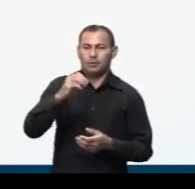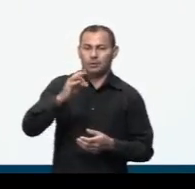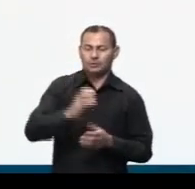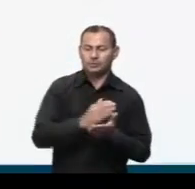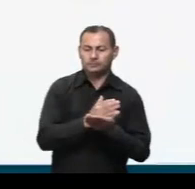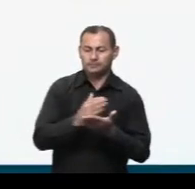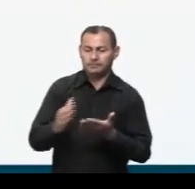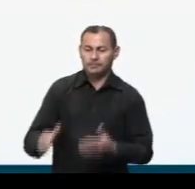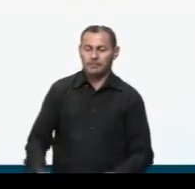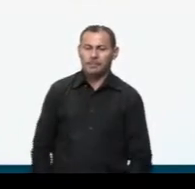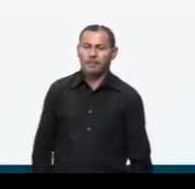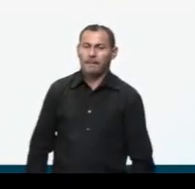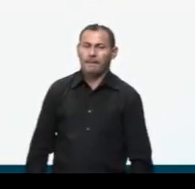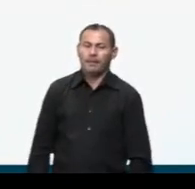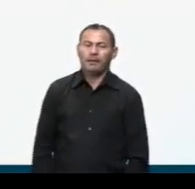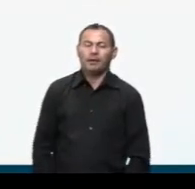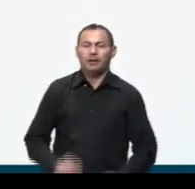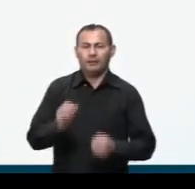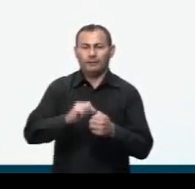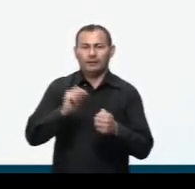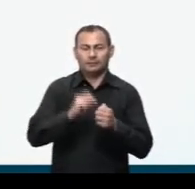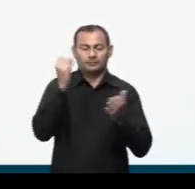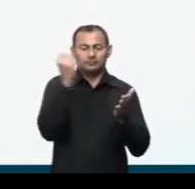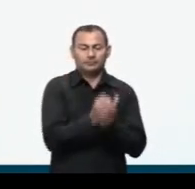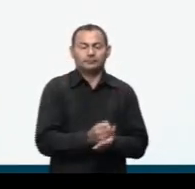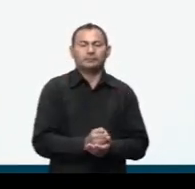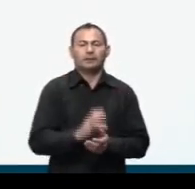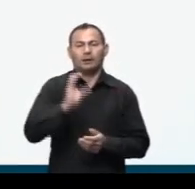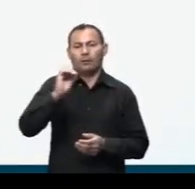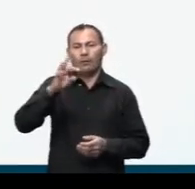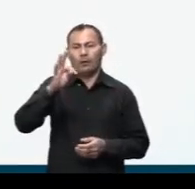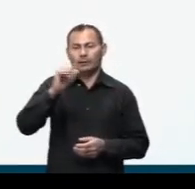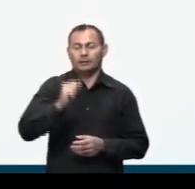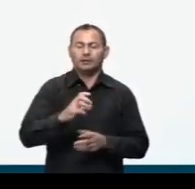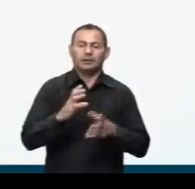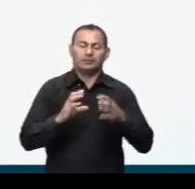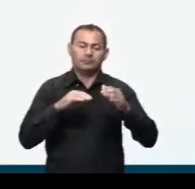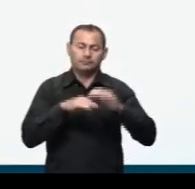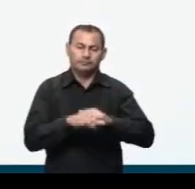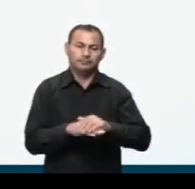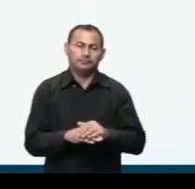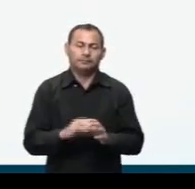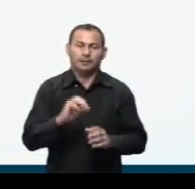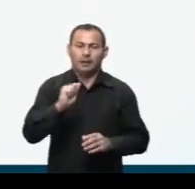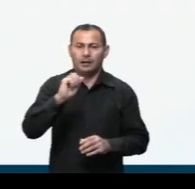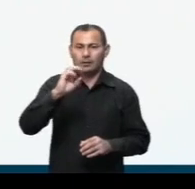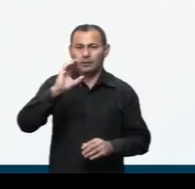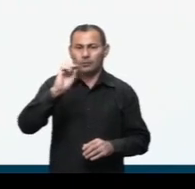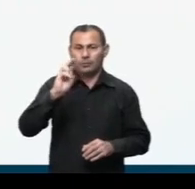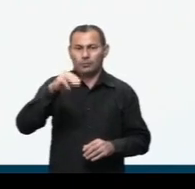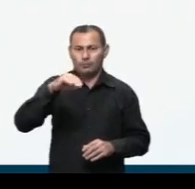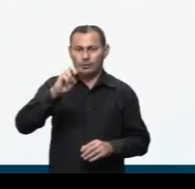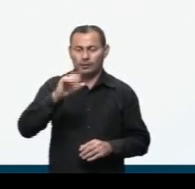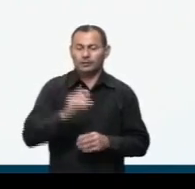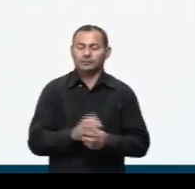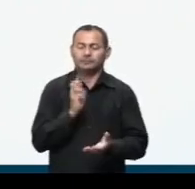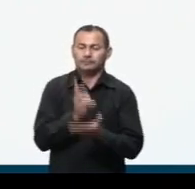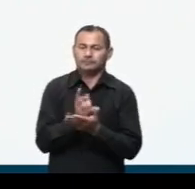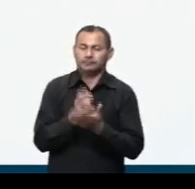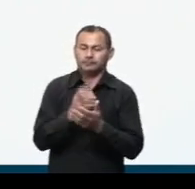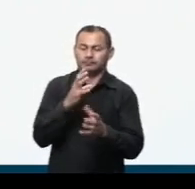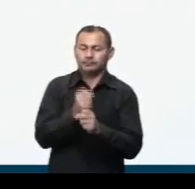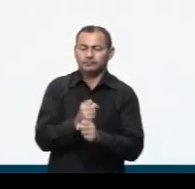de origem. Faça marcações com cotas acumuladas. Então, vai sempre acumulando as